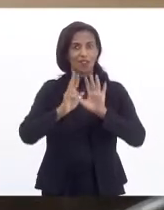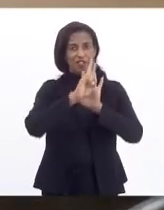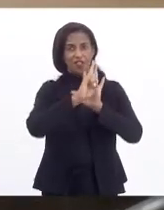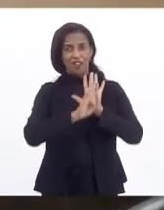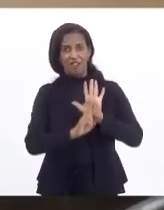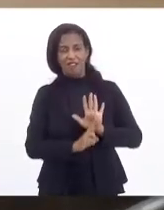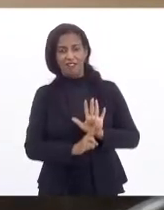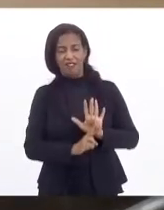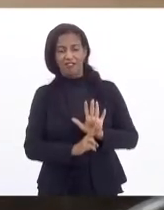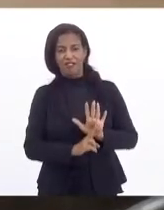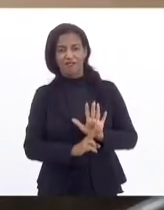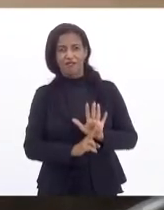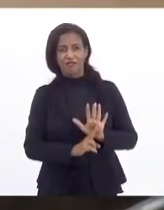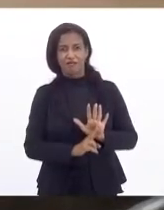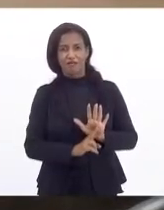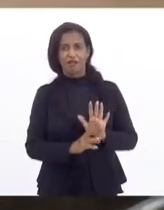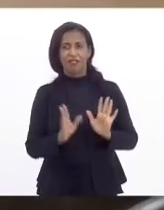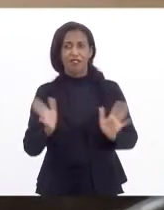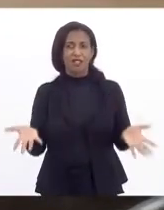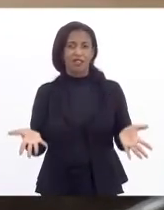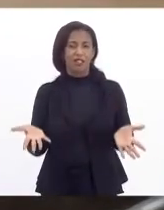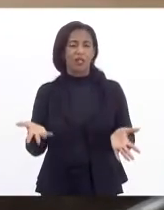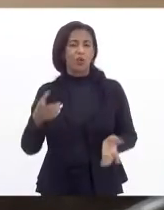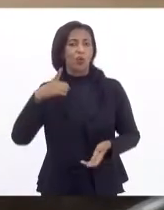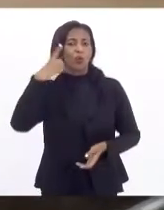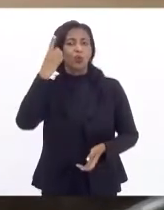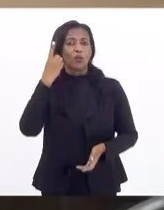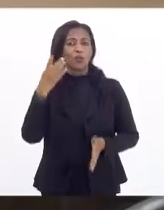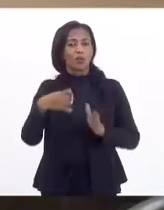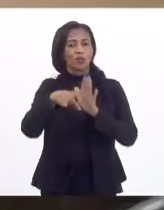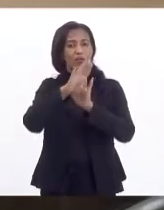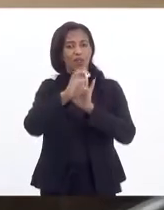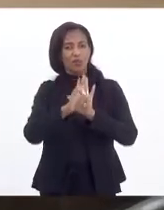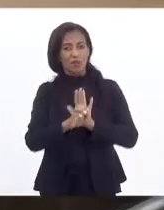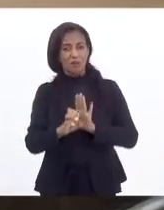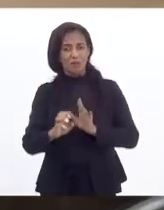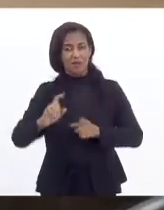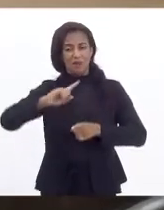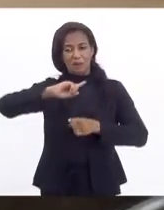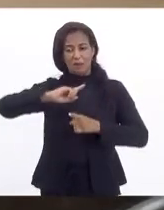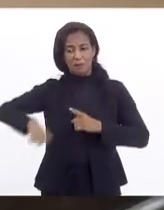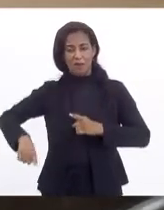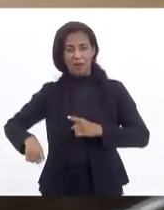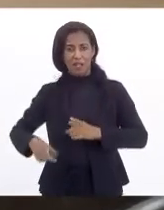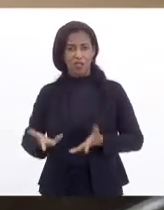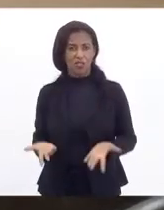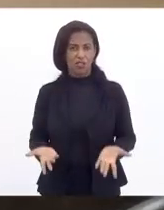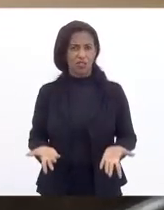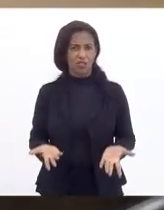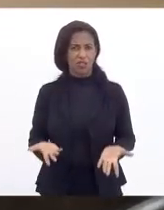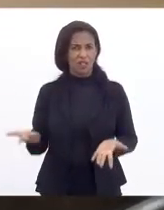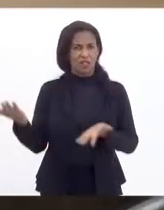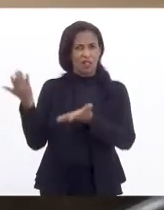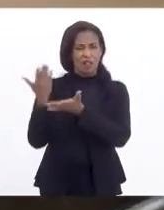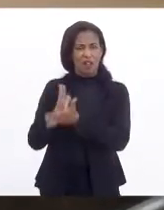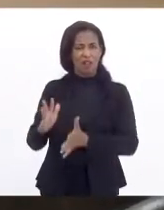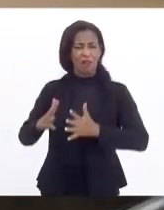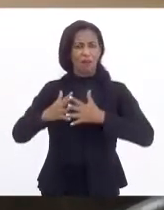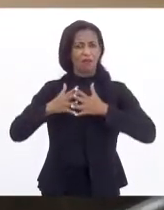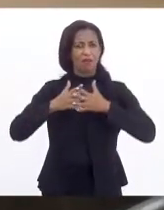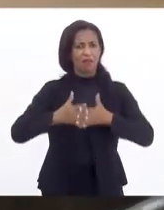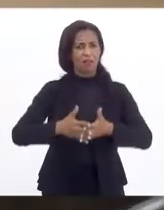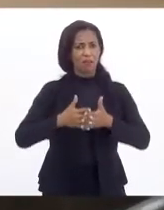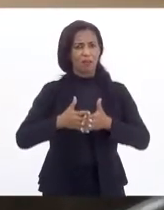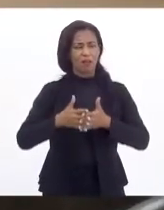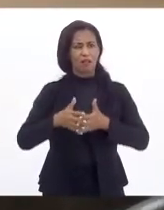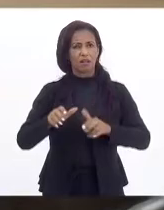né? Então, o deputado, quando ele faz uma emenda e impede um projeto desse tipo, ele acaba que está atrapalhando a tramitação